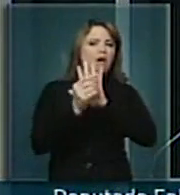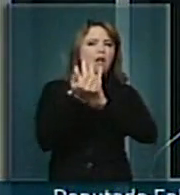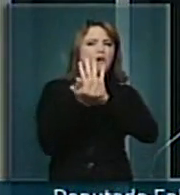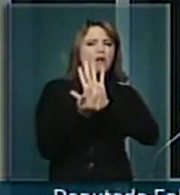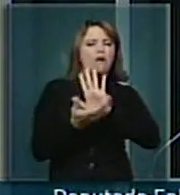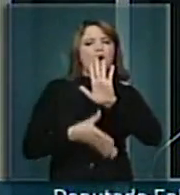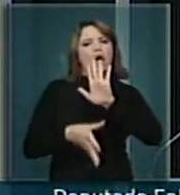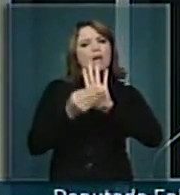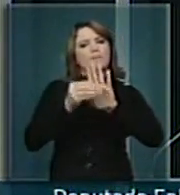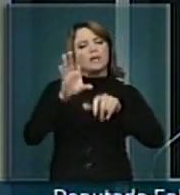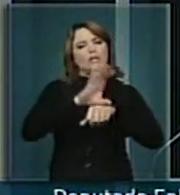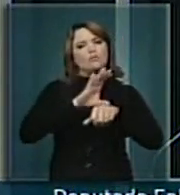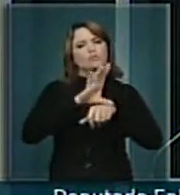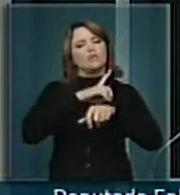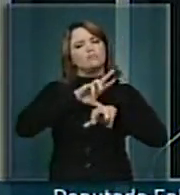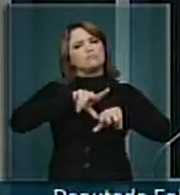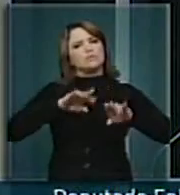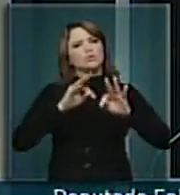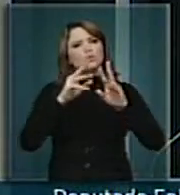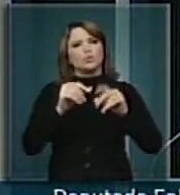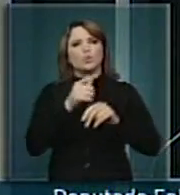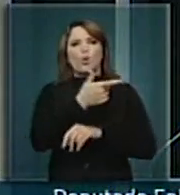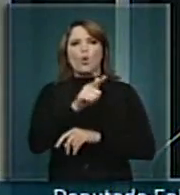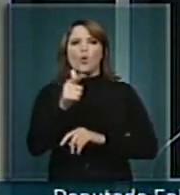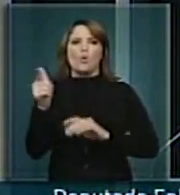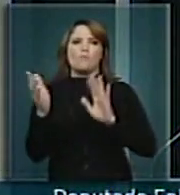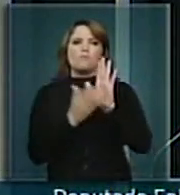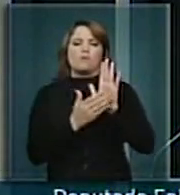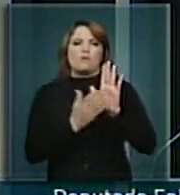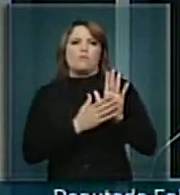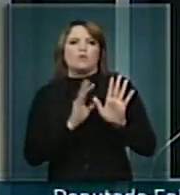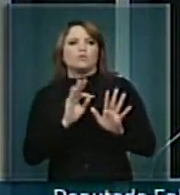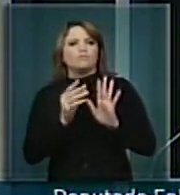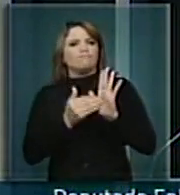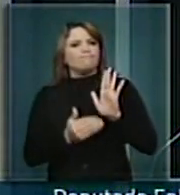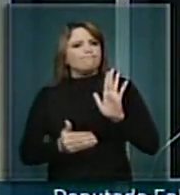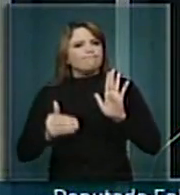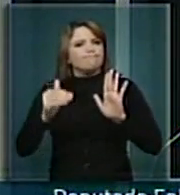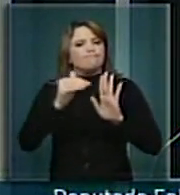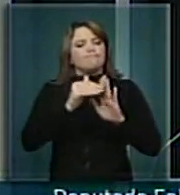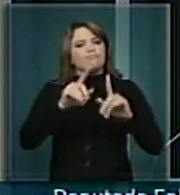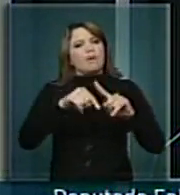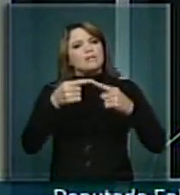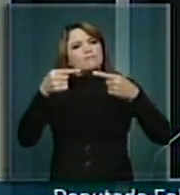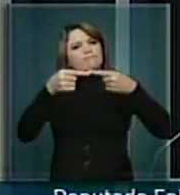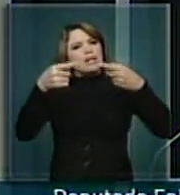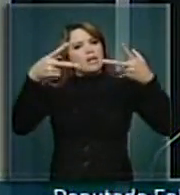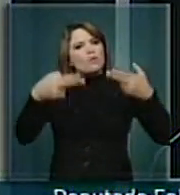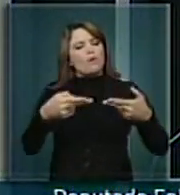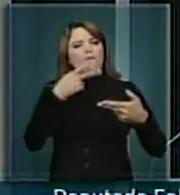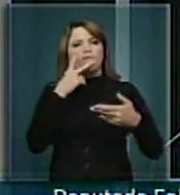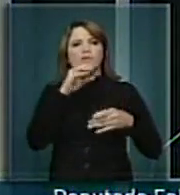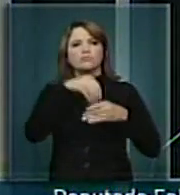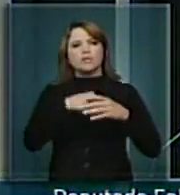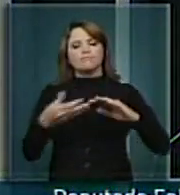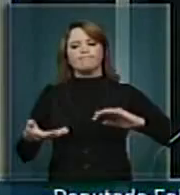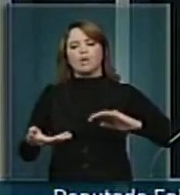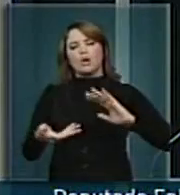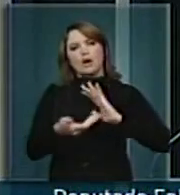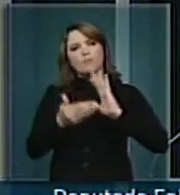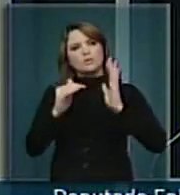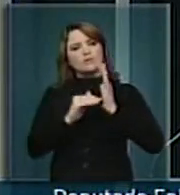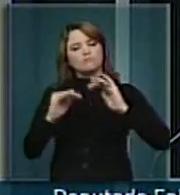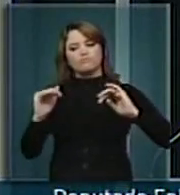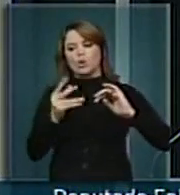uma emenda constitucional que, com outras propostas complementares ou afins, que tramitam nas 2